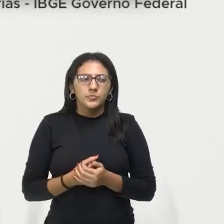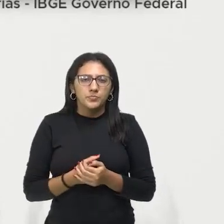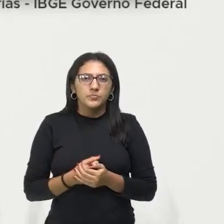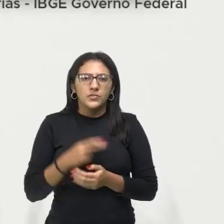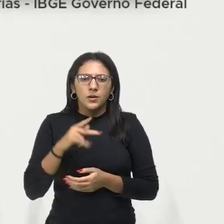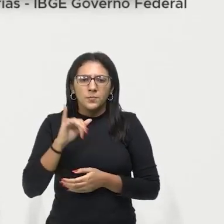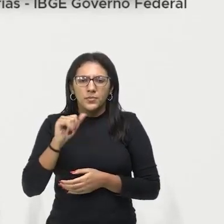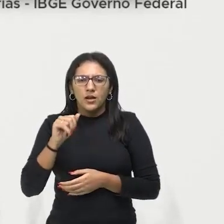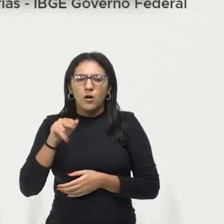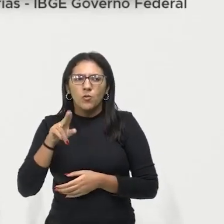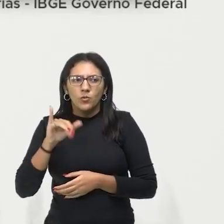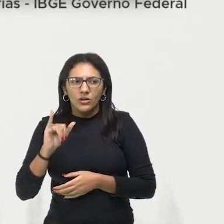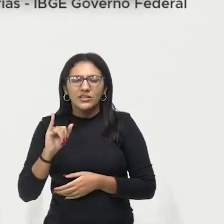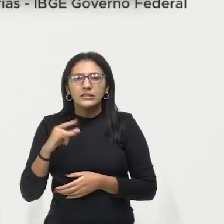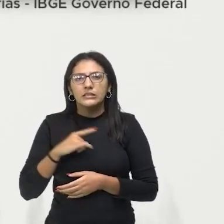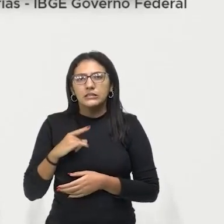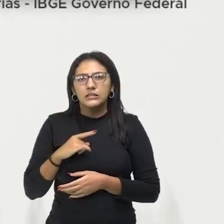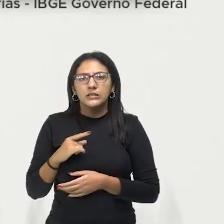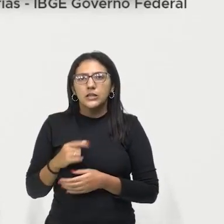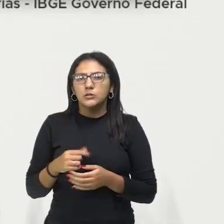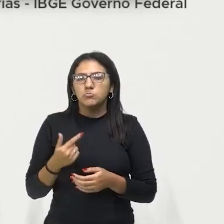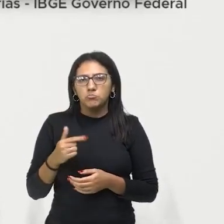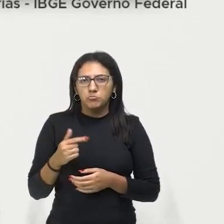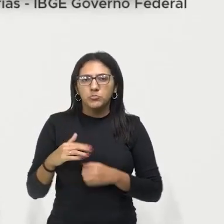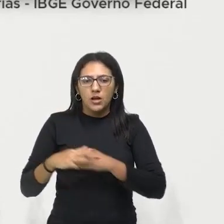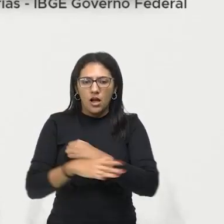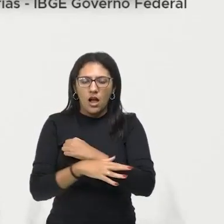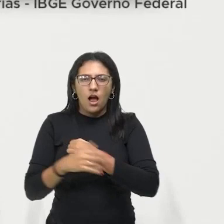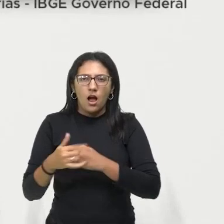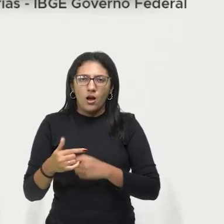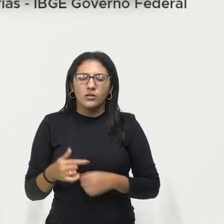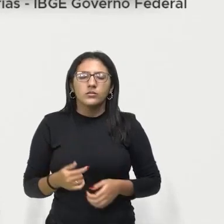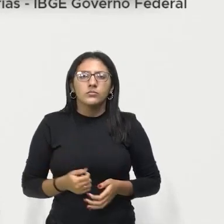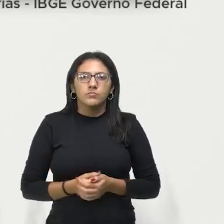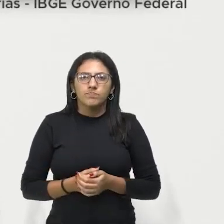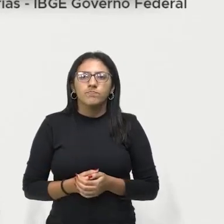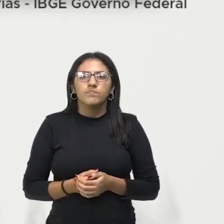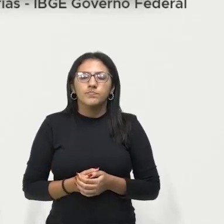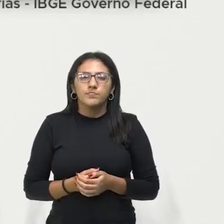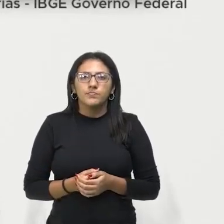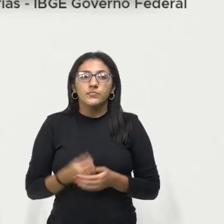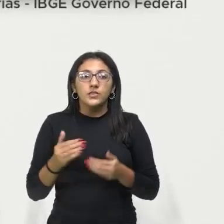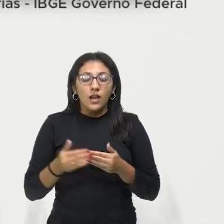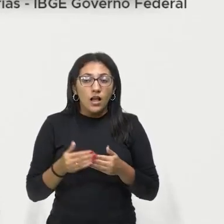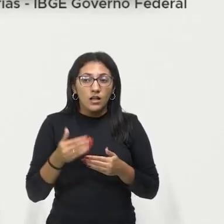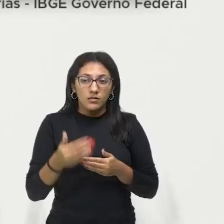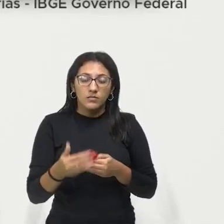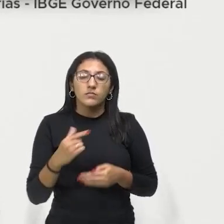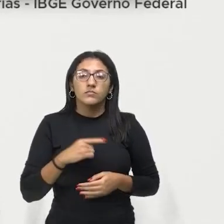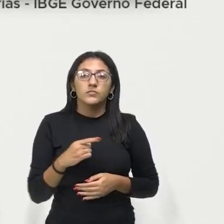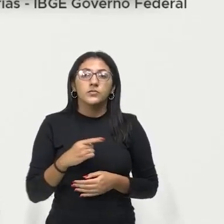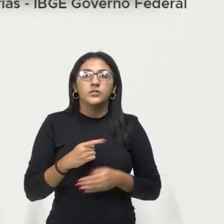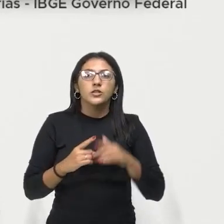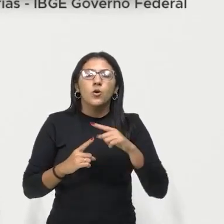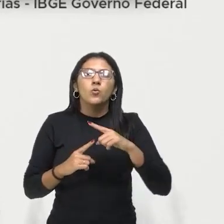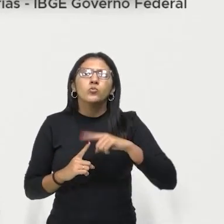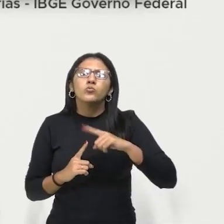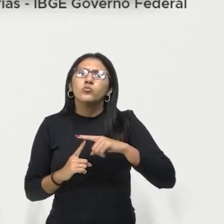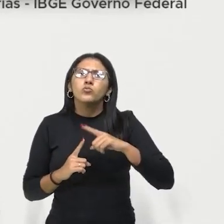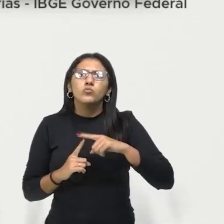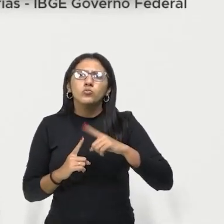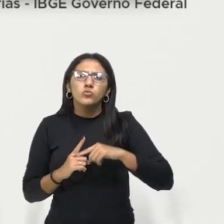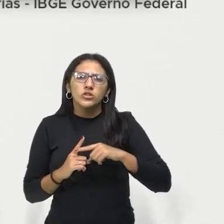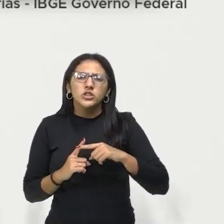capitais litorâneas do Nordeste, tá bom? Apesar de que o Piauí não tem capital litorânea, tá? Avançando